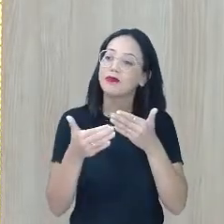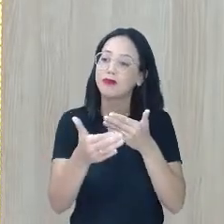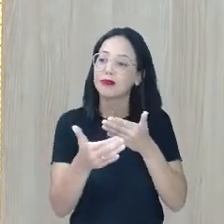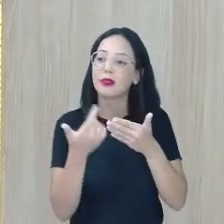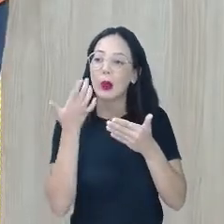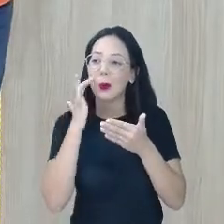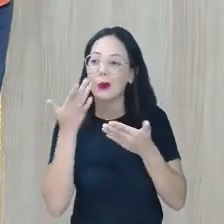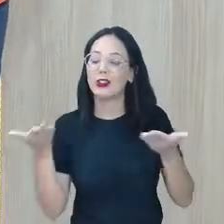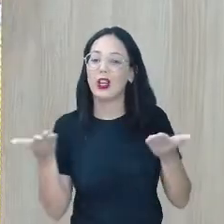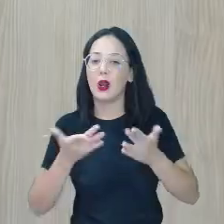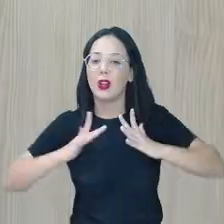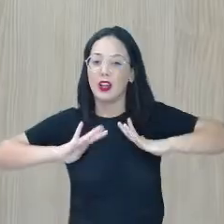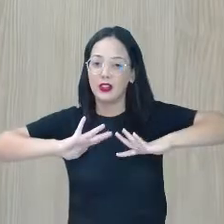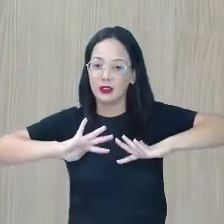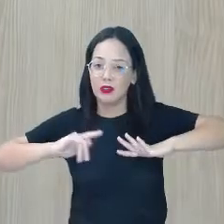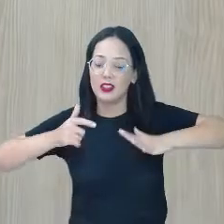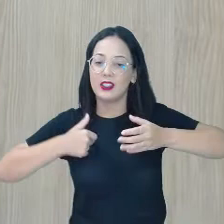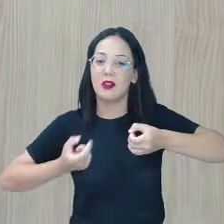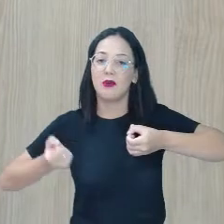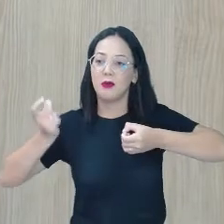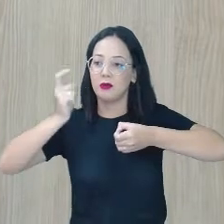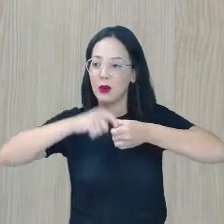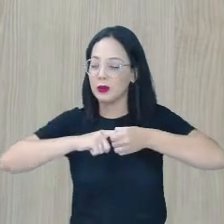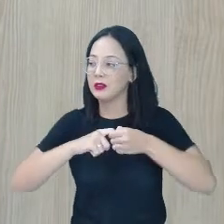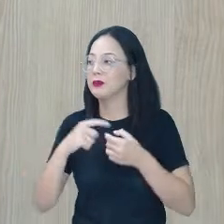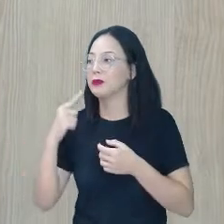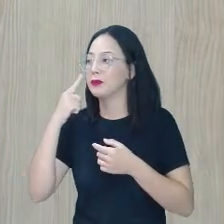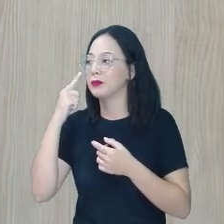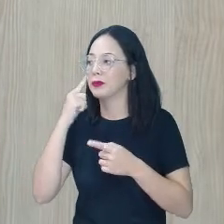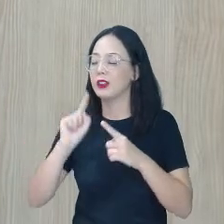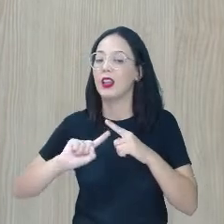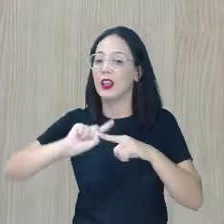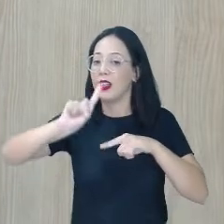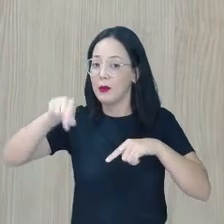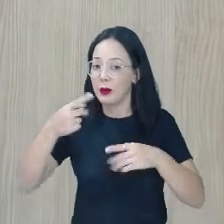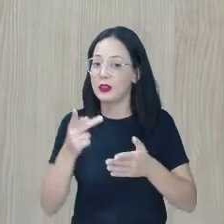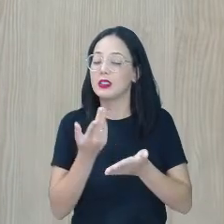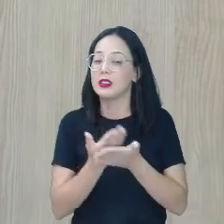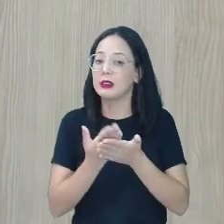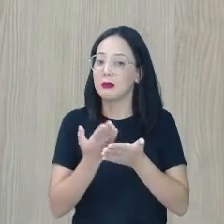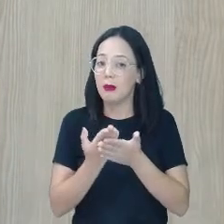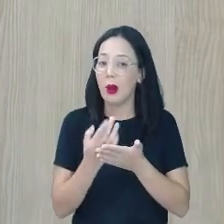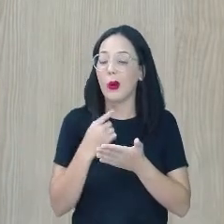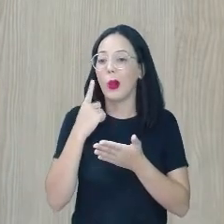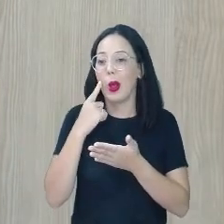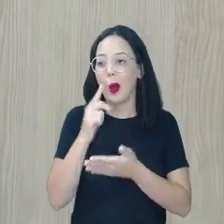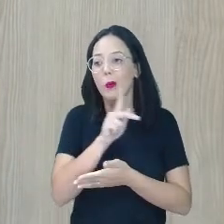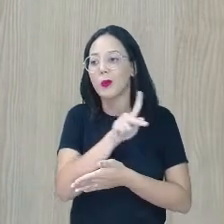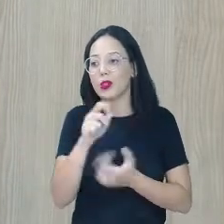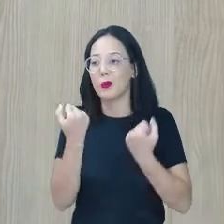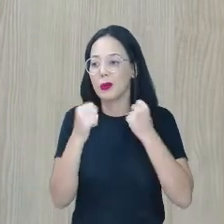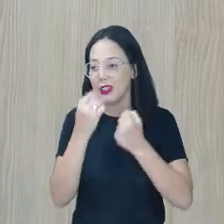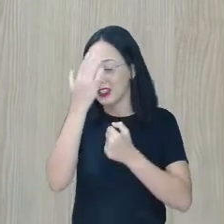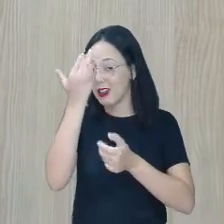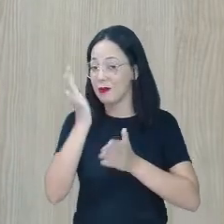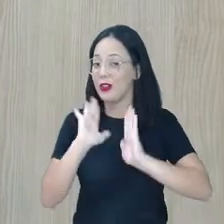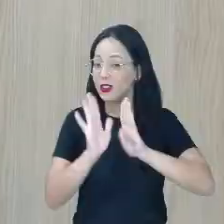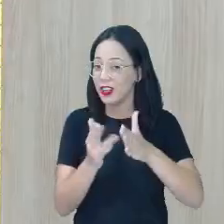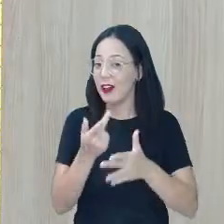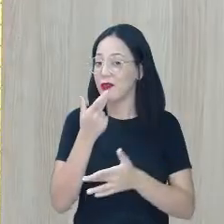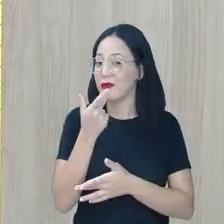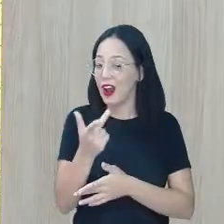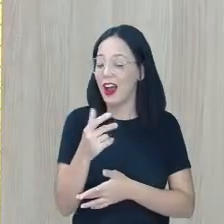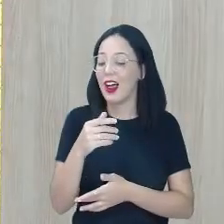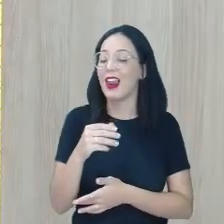agora nas férias eu retome. Aproveita as férias, a gente quer ver Aproveita. aqui, olha, a gente na próxima aula, no ano que vem, a gente já não vai admitir mais ele sem saber aí qual Na o próxima significado aula de eu já tudo.